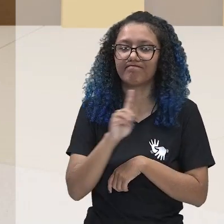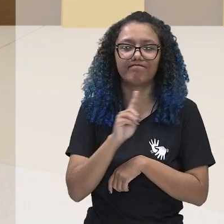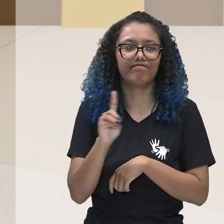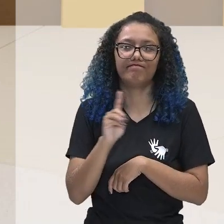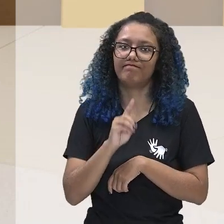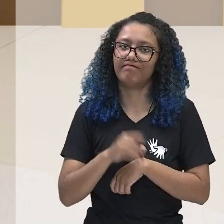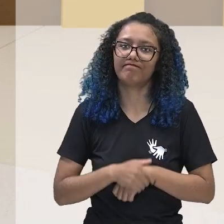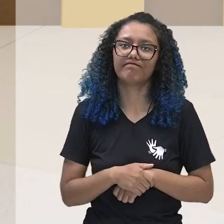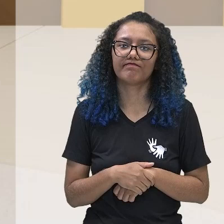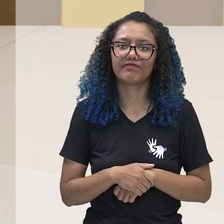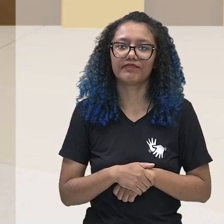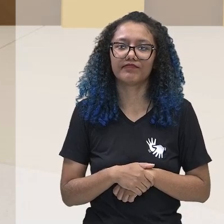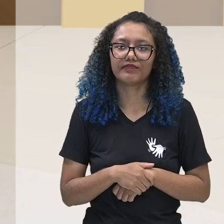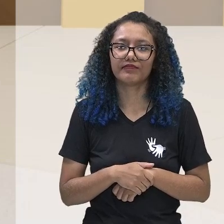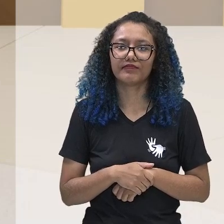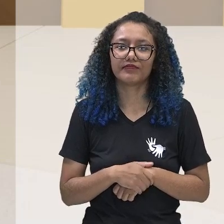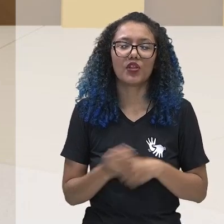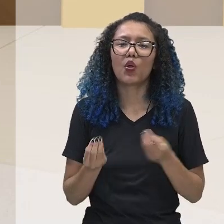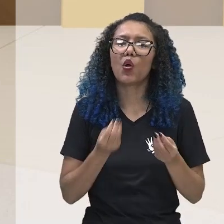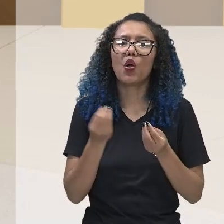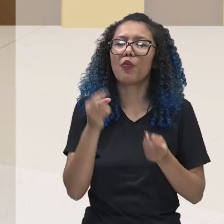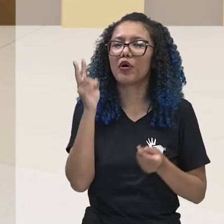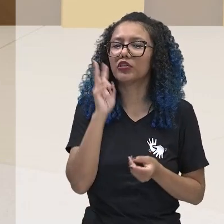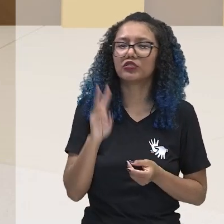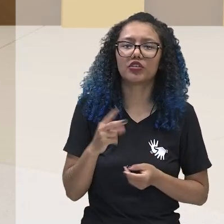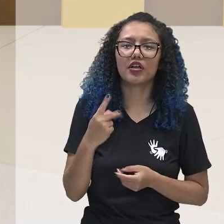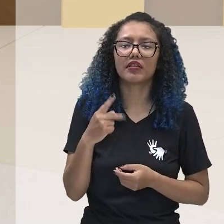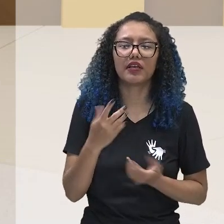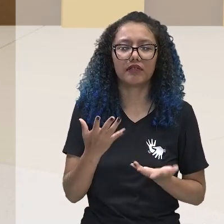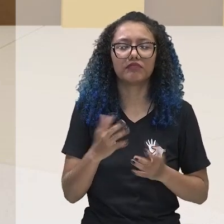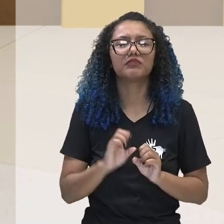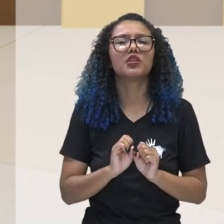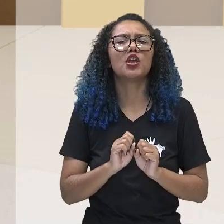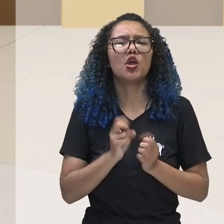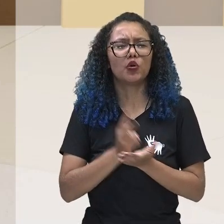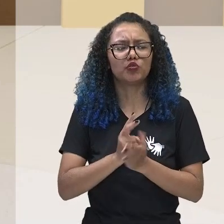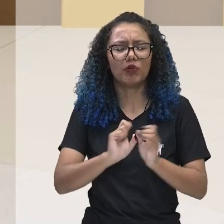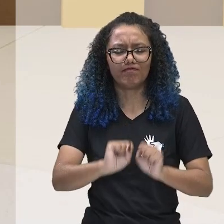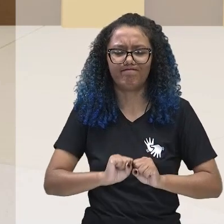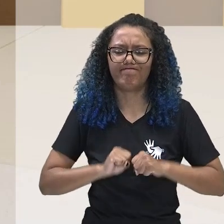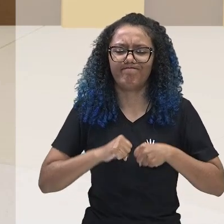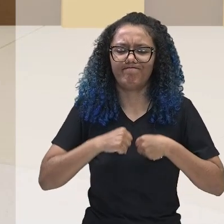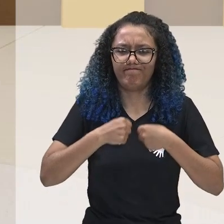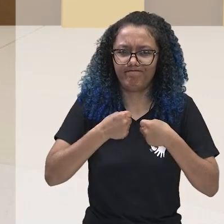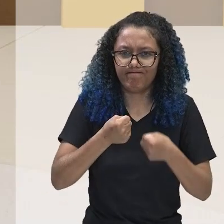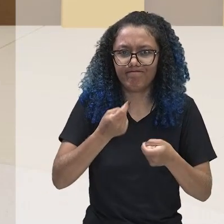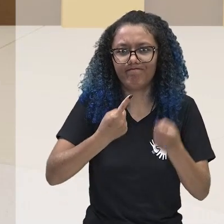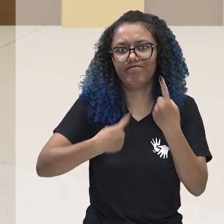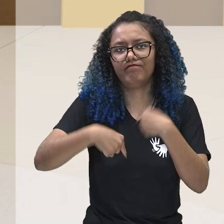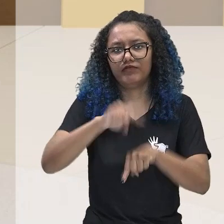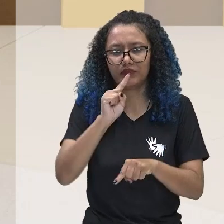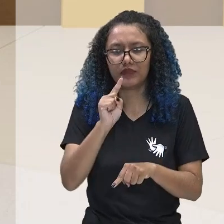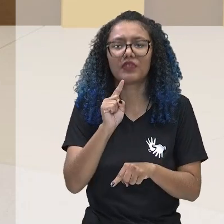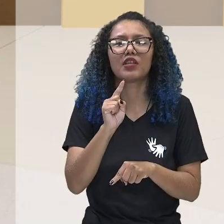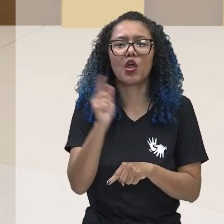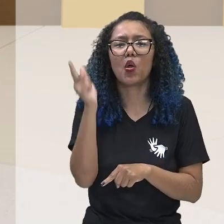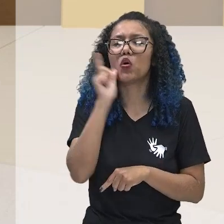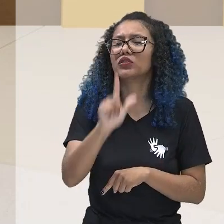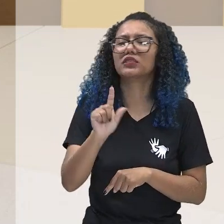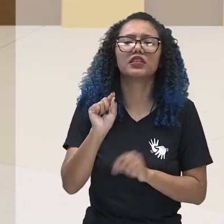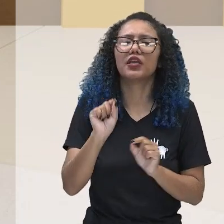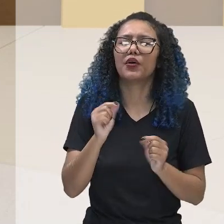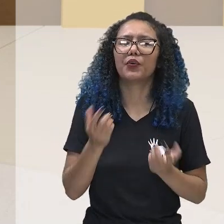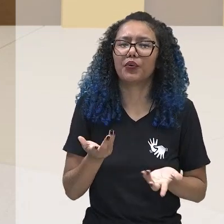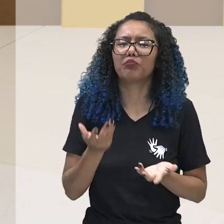continua. Através da sua força de vontade, né, e resiliência, o garoto conseguiu um grande feito. Ele